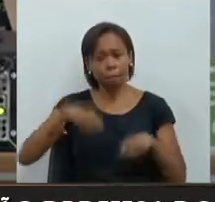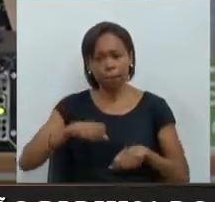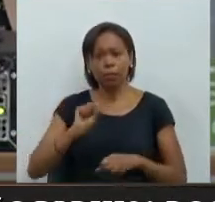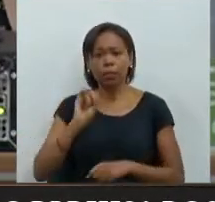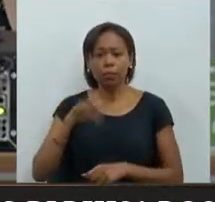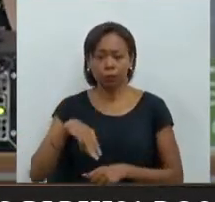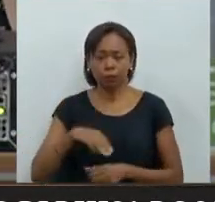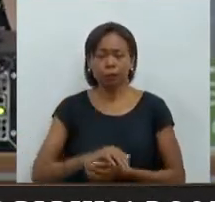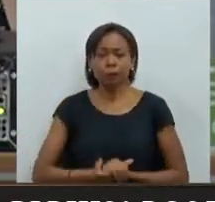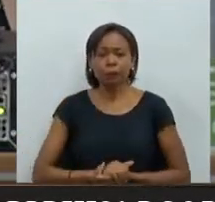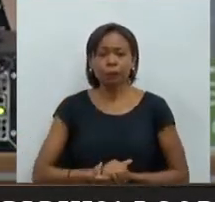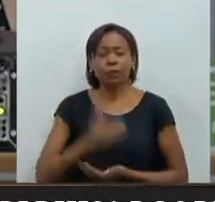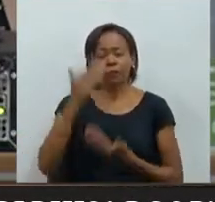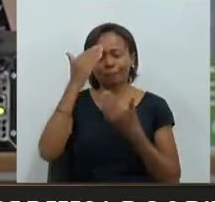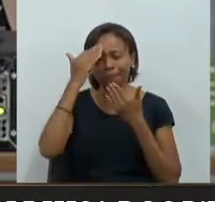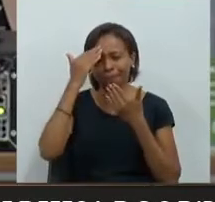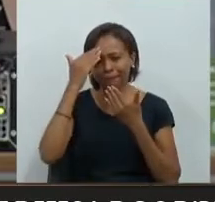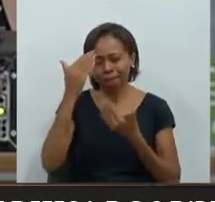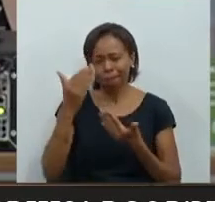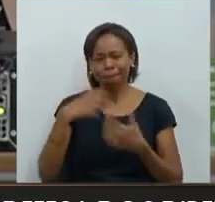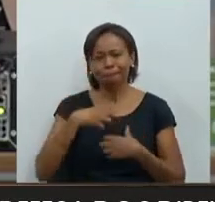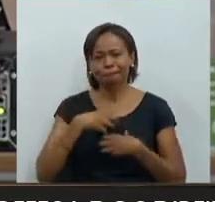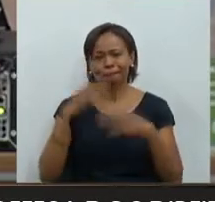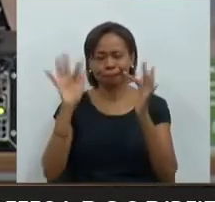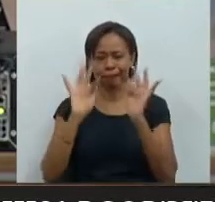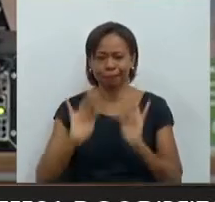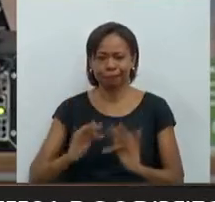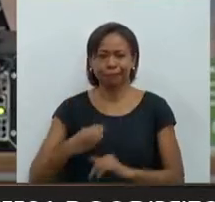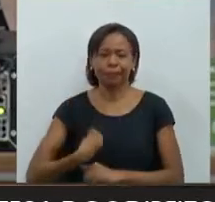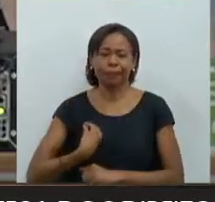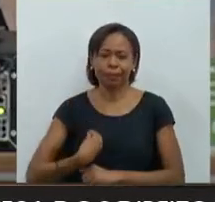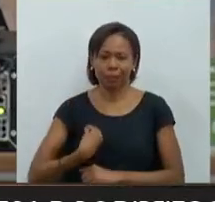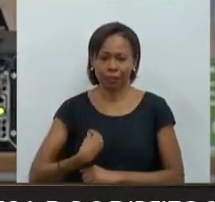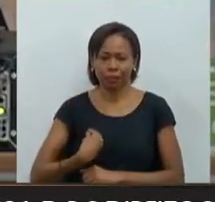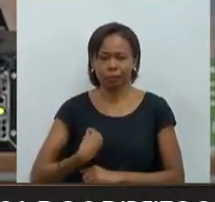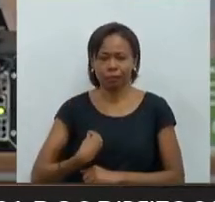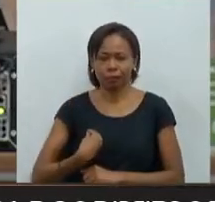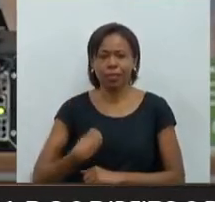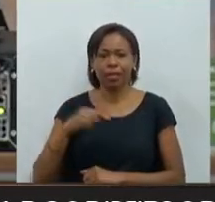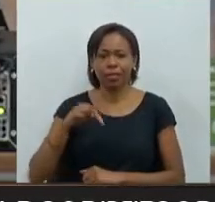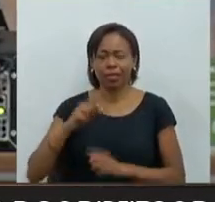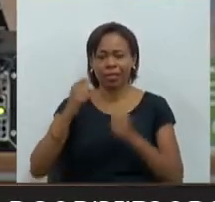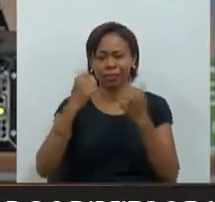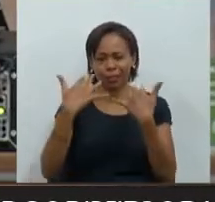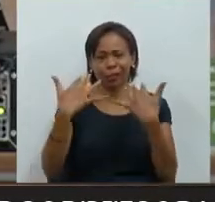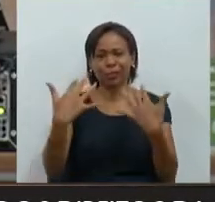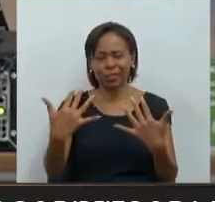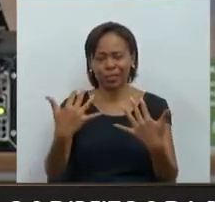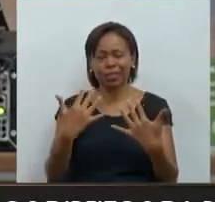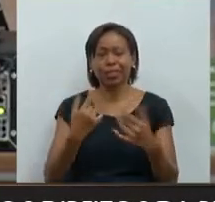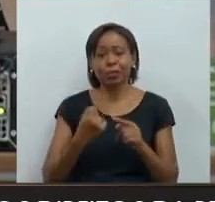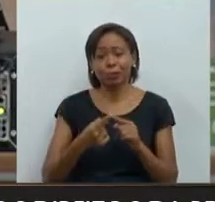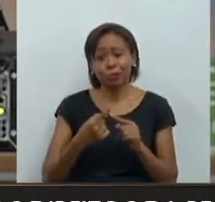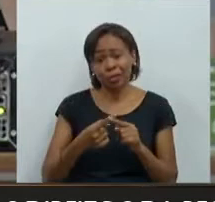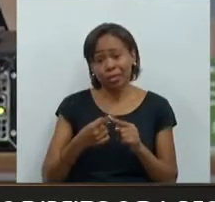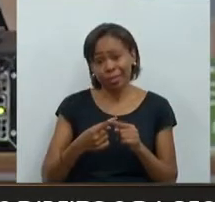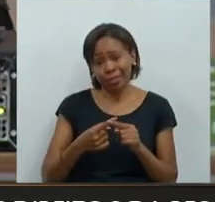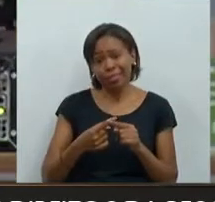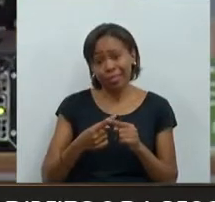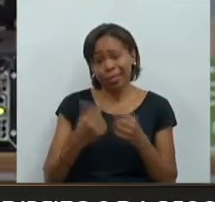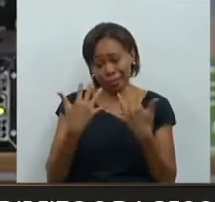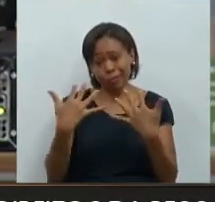muito e estou muito feliz de estar aqui participando, né, dessa audiência aí, porque é só assim que